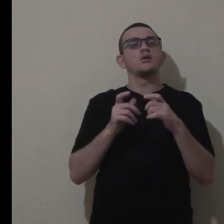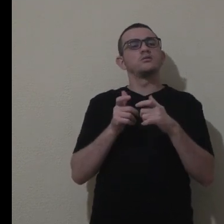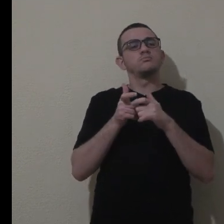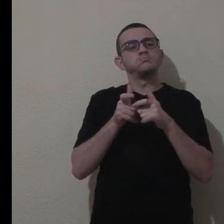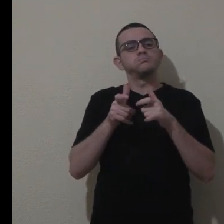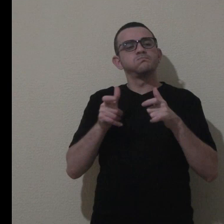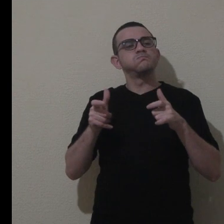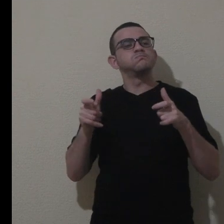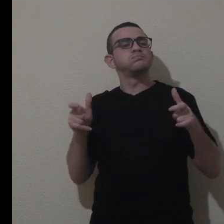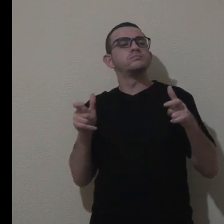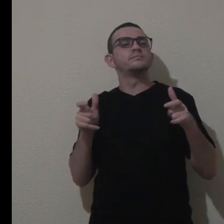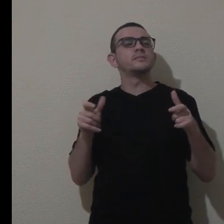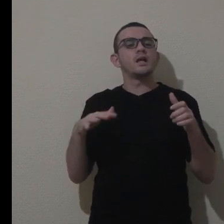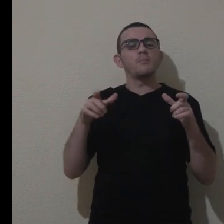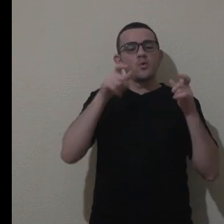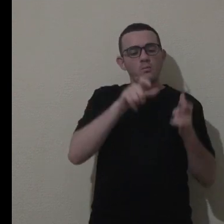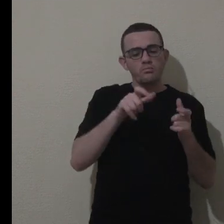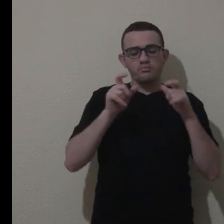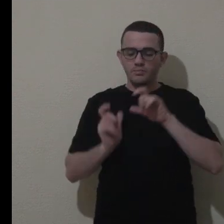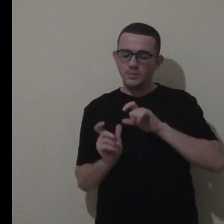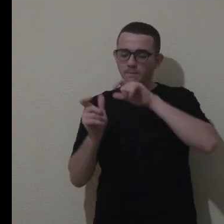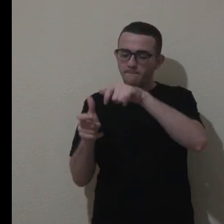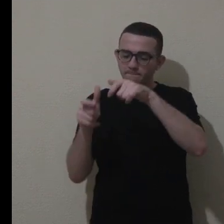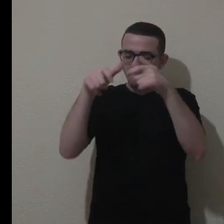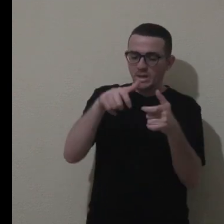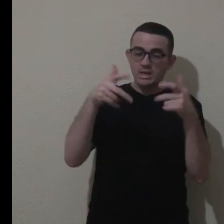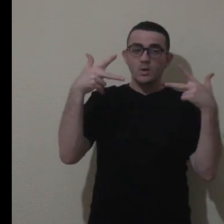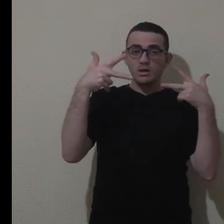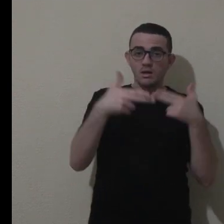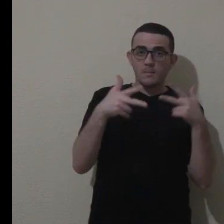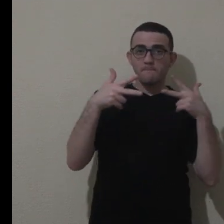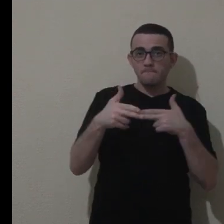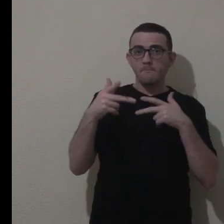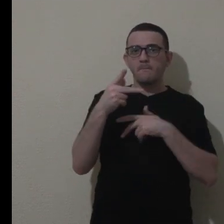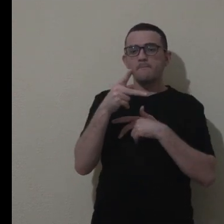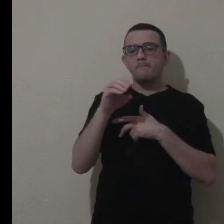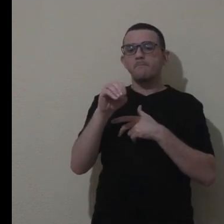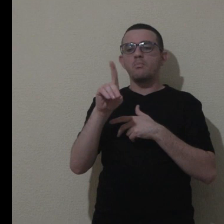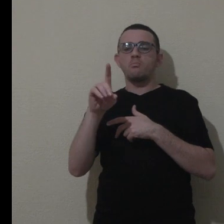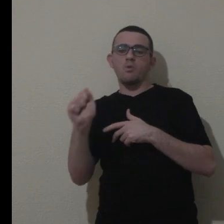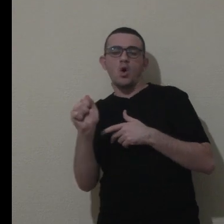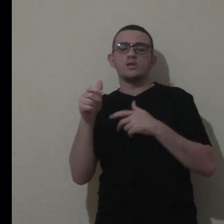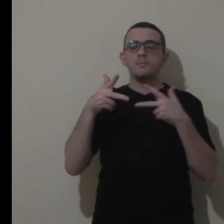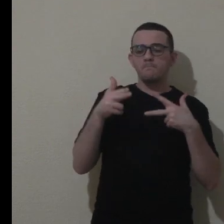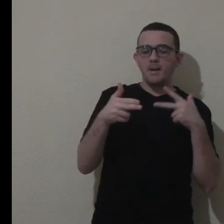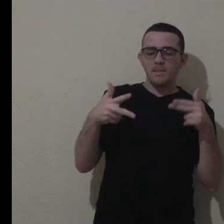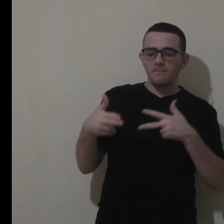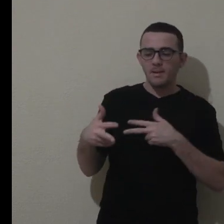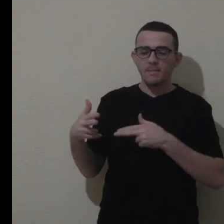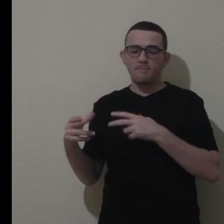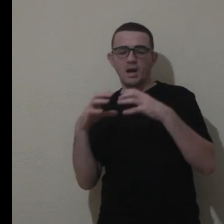maneira gradativa e por regiões. Essa poda cerebral, ela tem